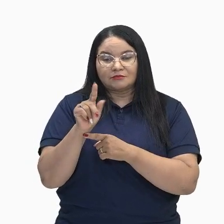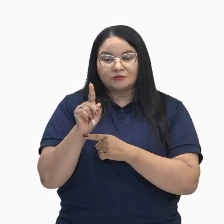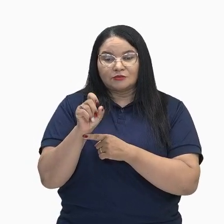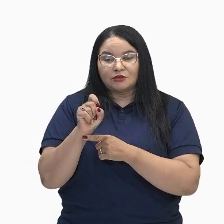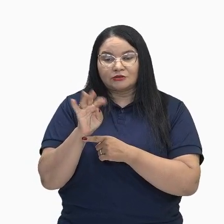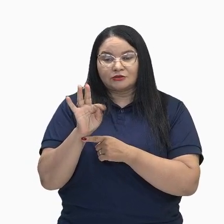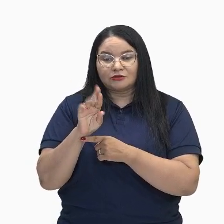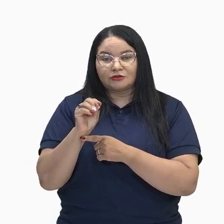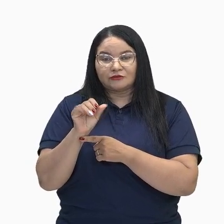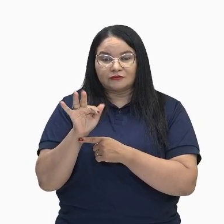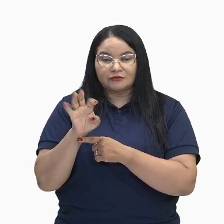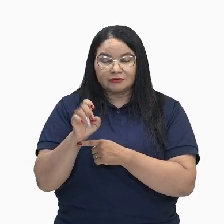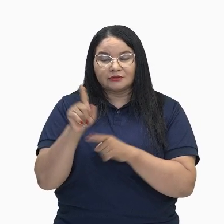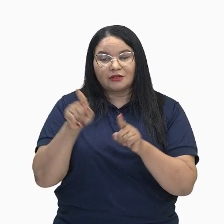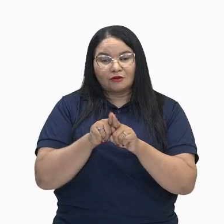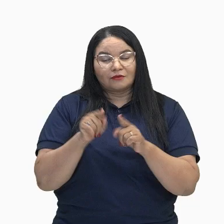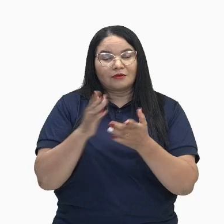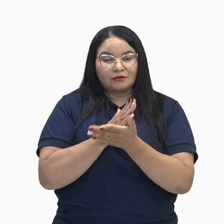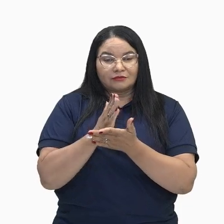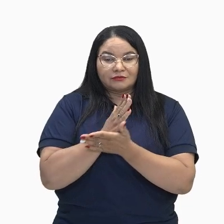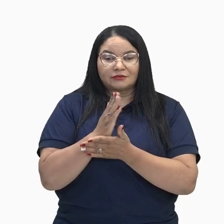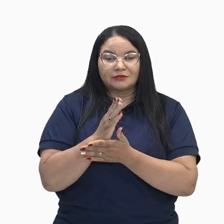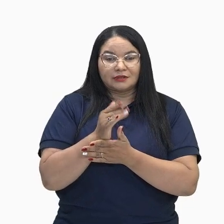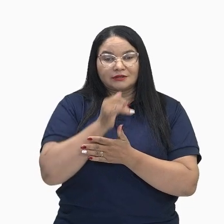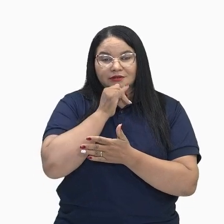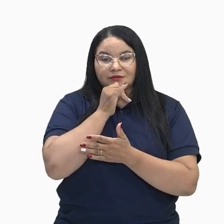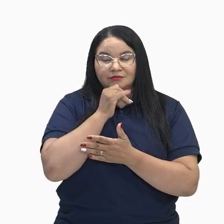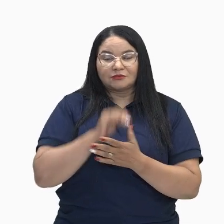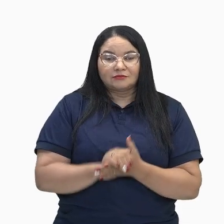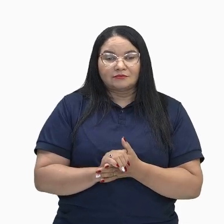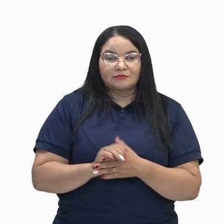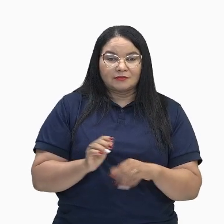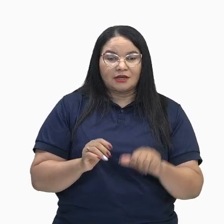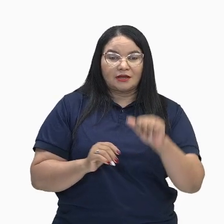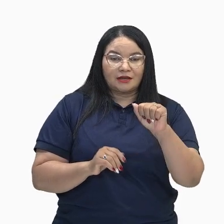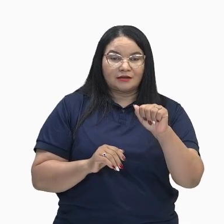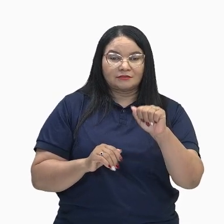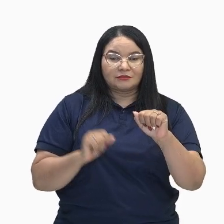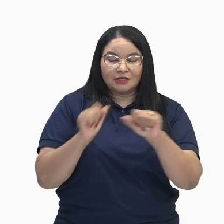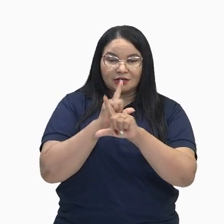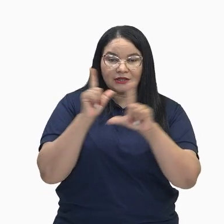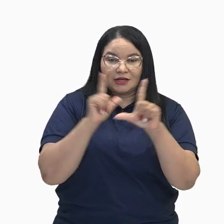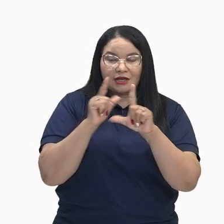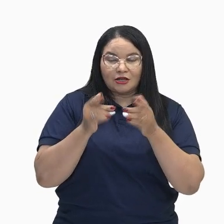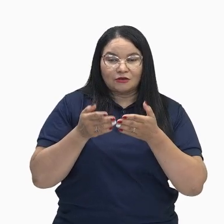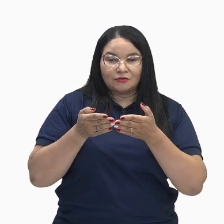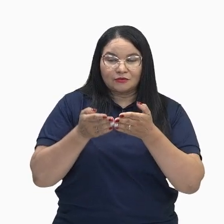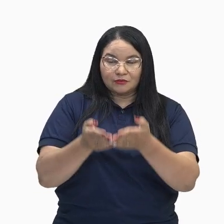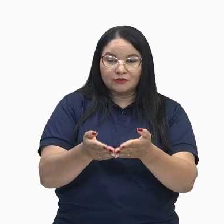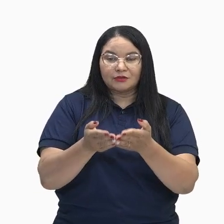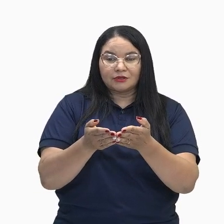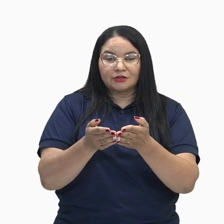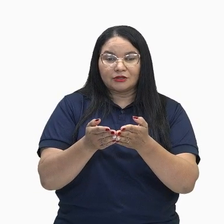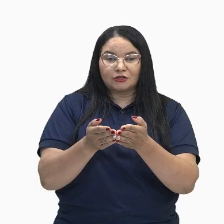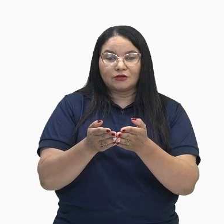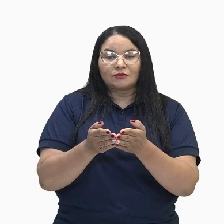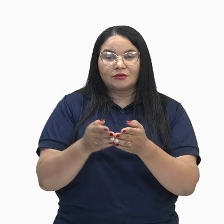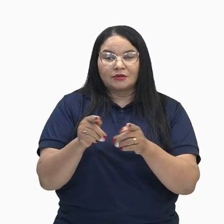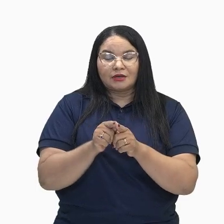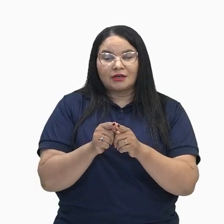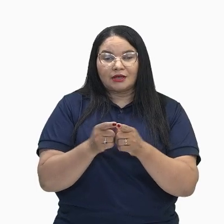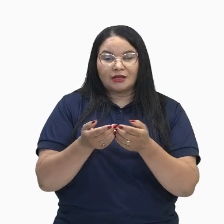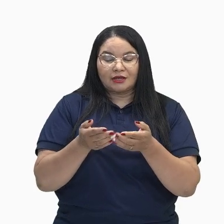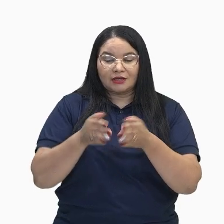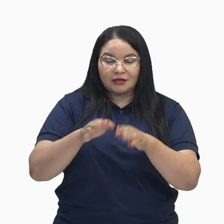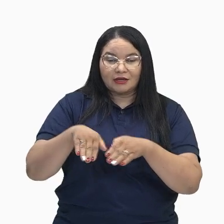alguns exemplos, né? Na letra A nós temos: claro que é fácil atravessar o rio em uma canoa velha dessas.